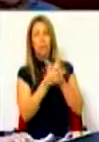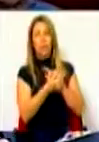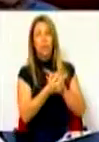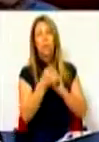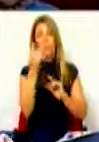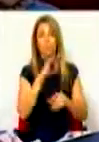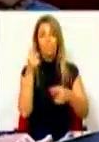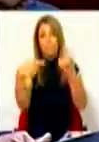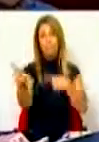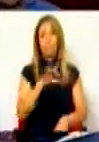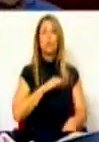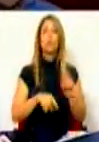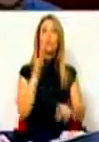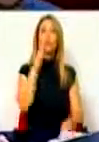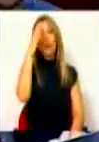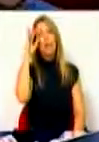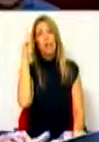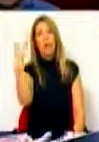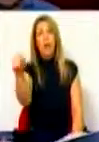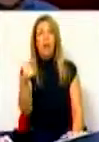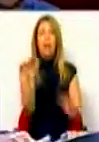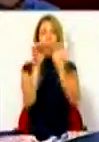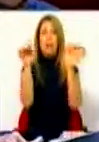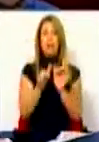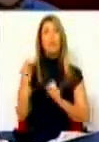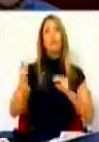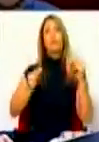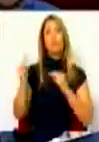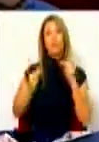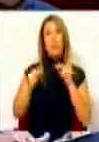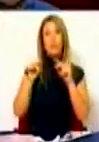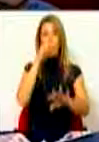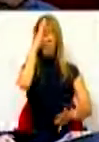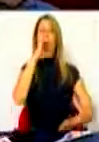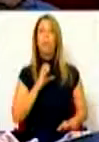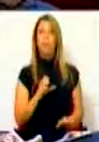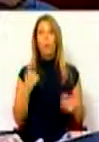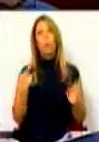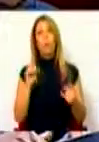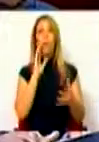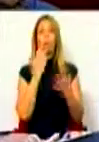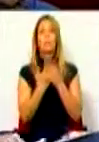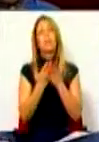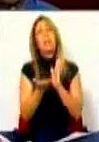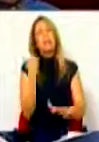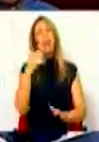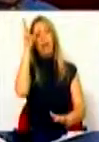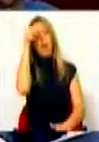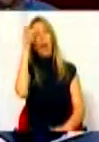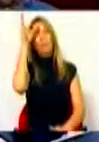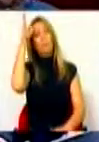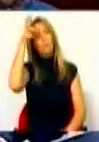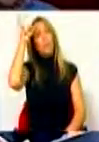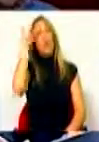a ideia feita de que este sistema fiscal, este Governo tem desencorajado o investimento privado, é